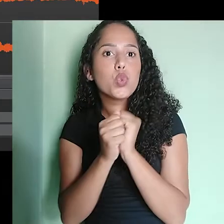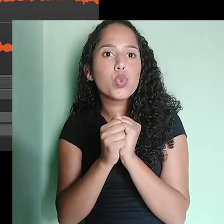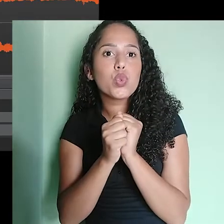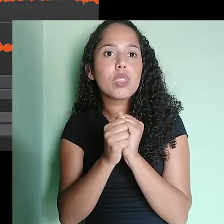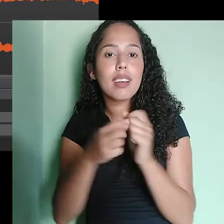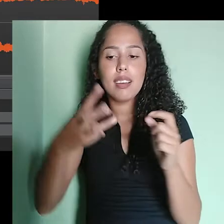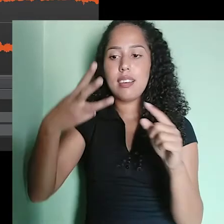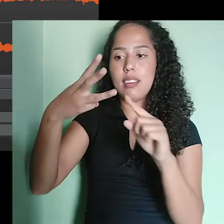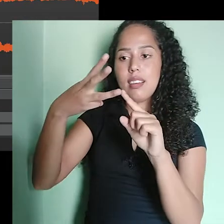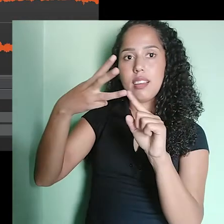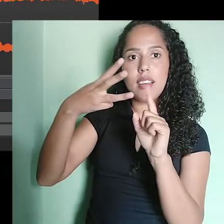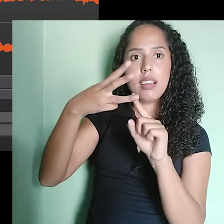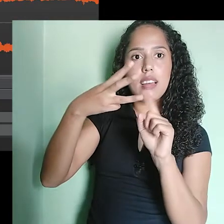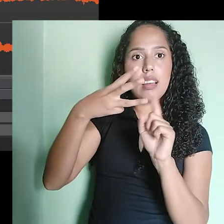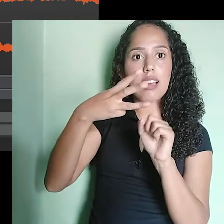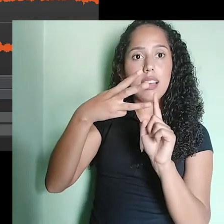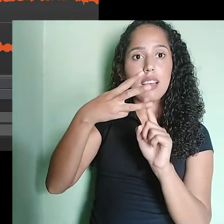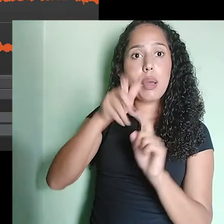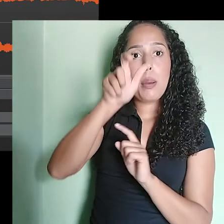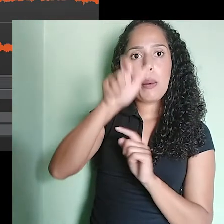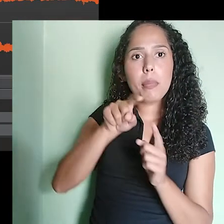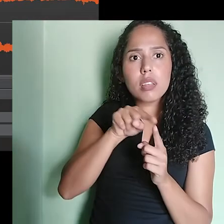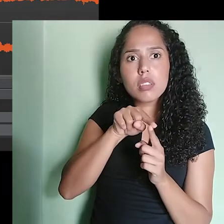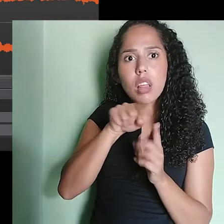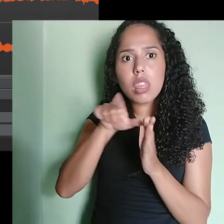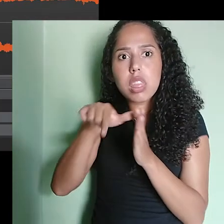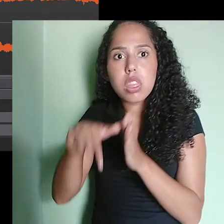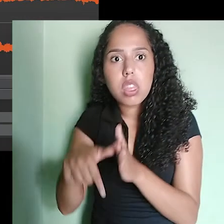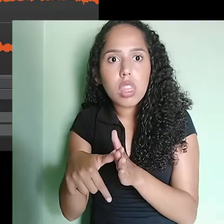Mas na faixa 3, alguém passou do tempo.